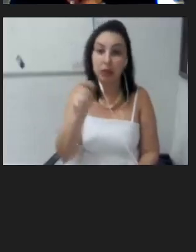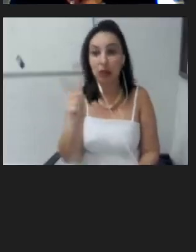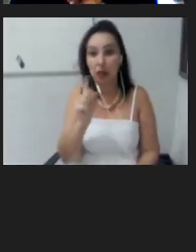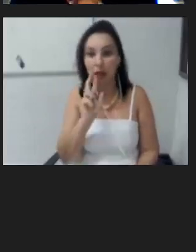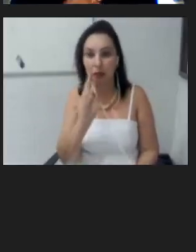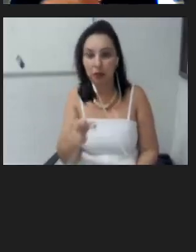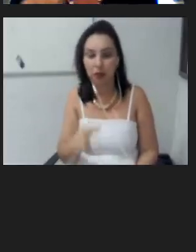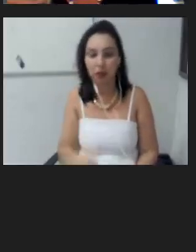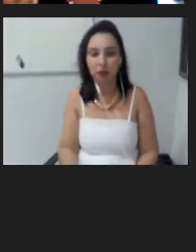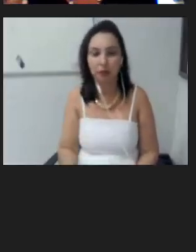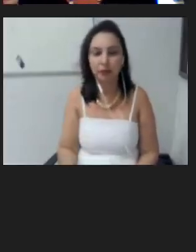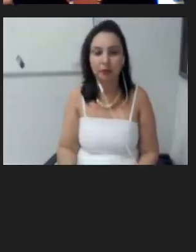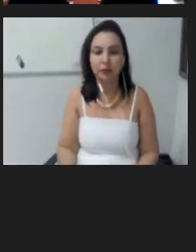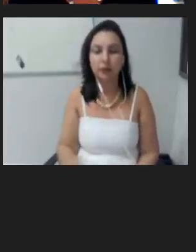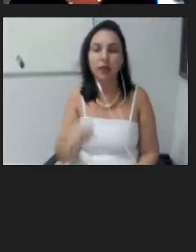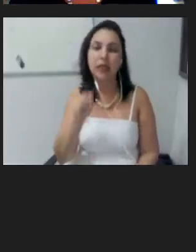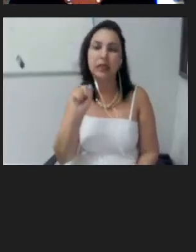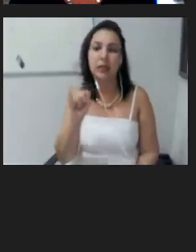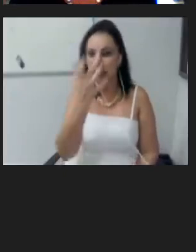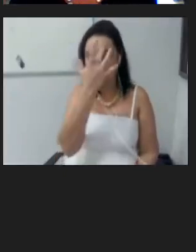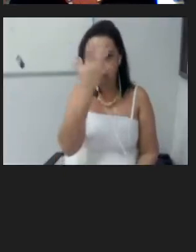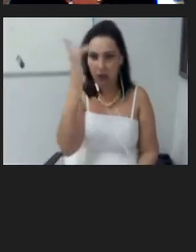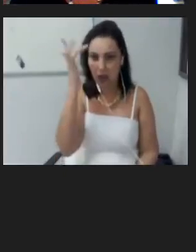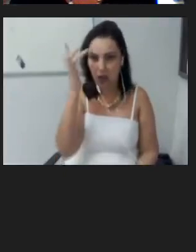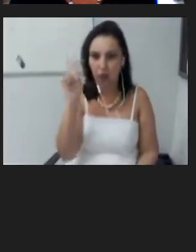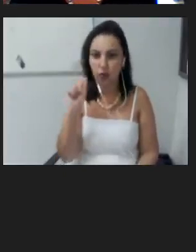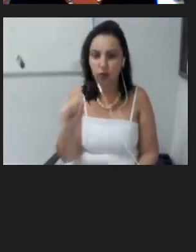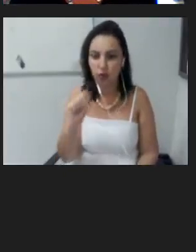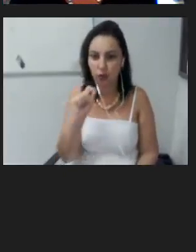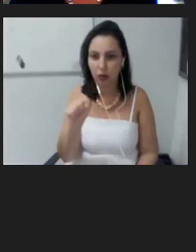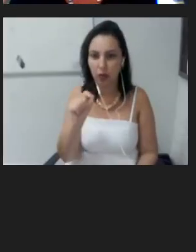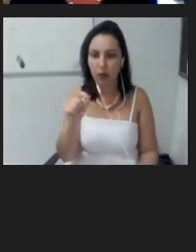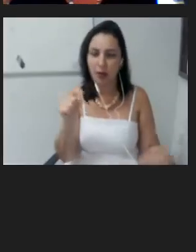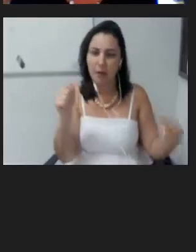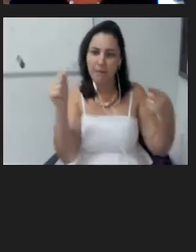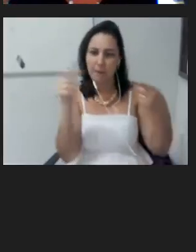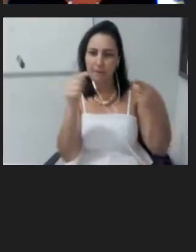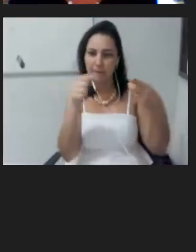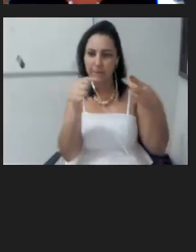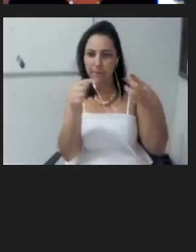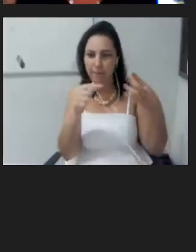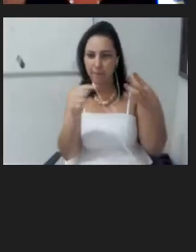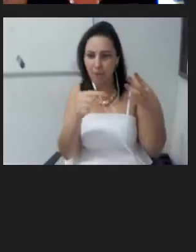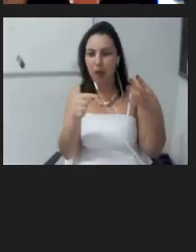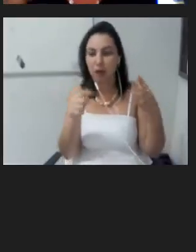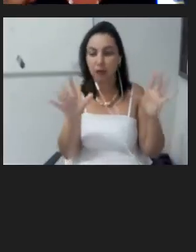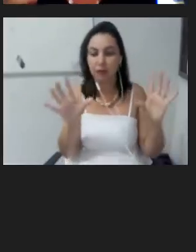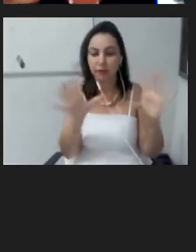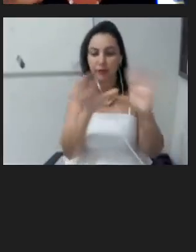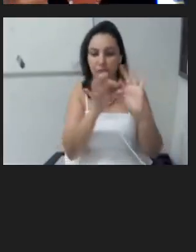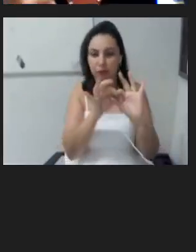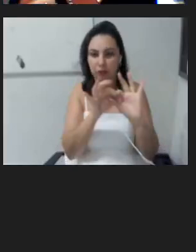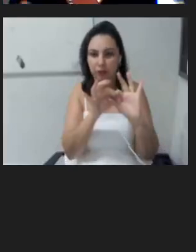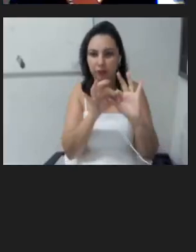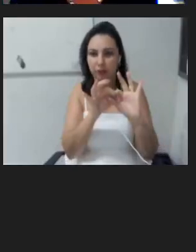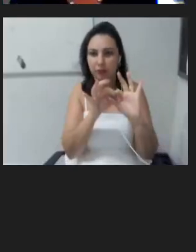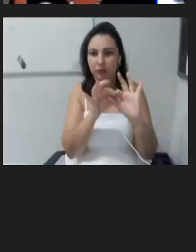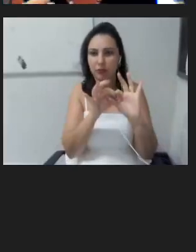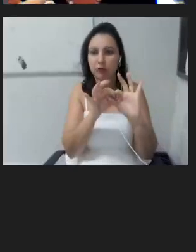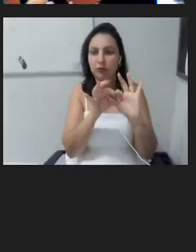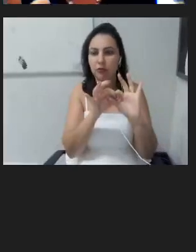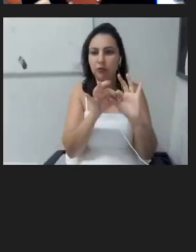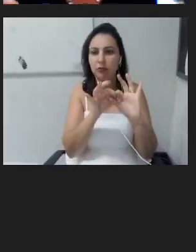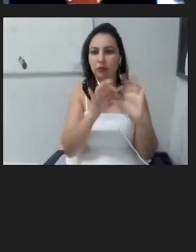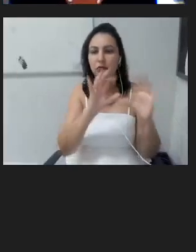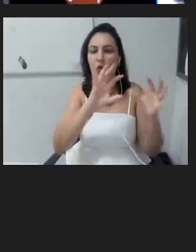Porque se a saúde mental, ela envolve elementos que estão vinculados ao contexto que a